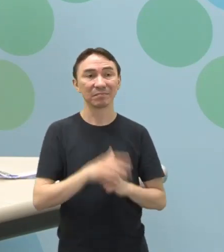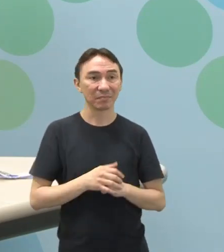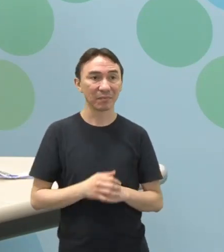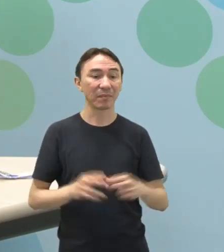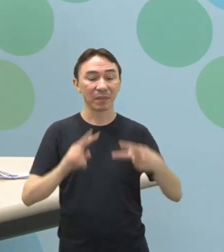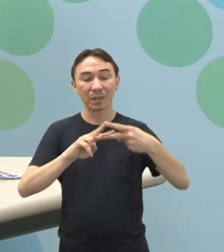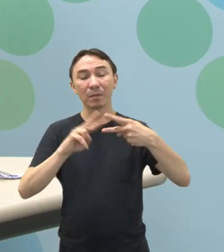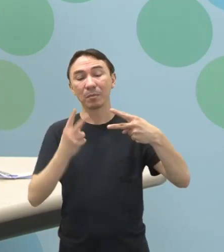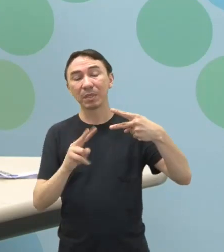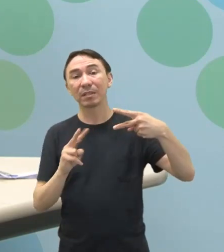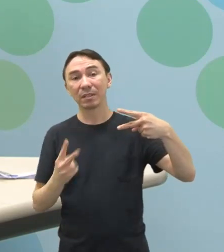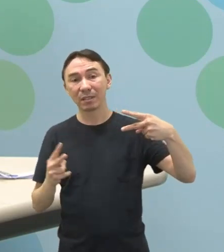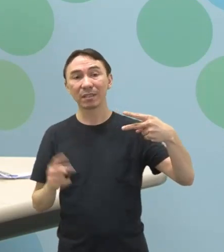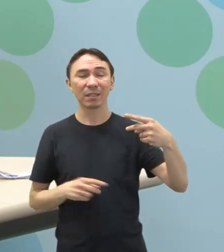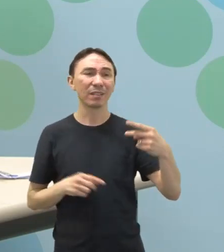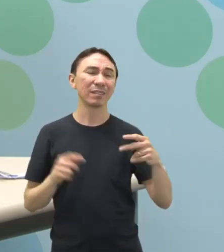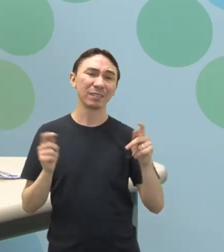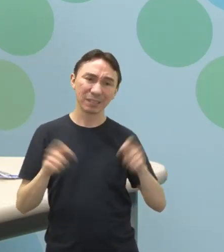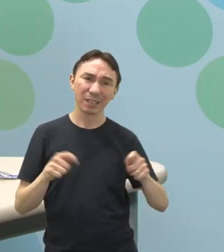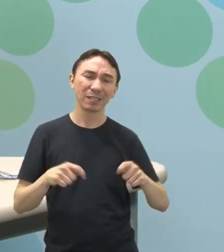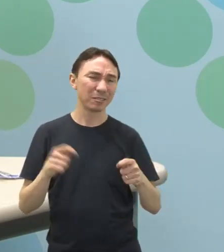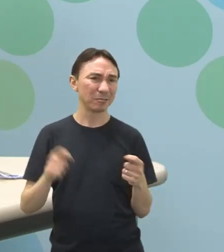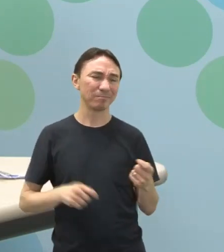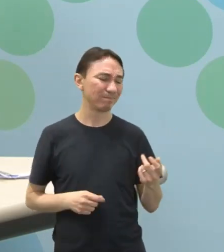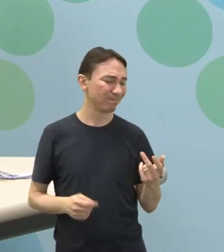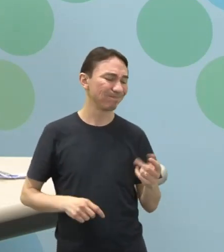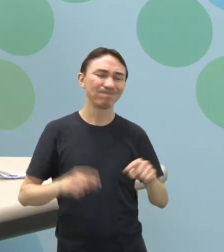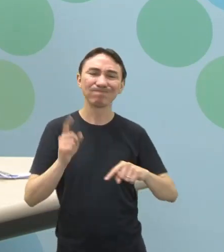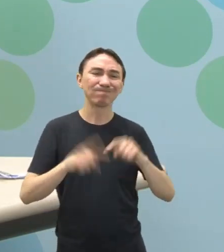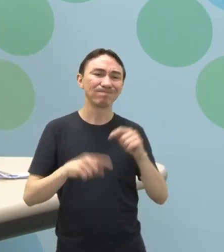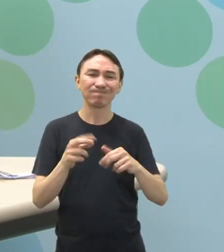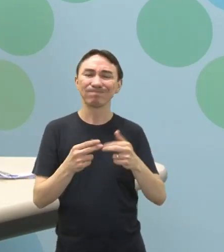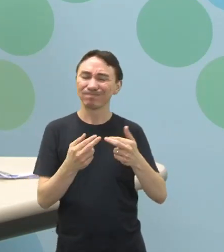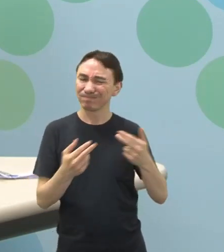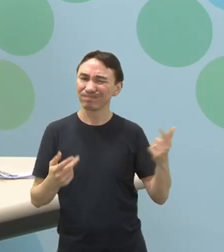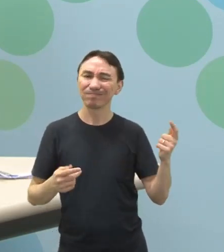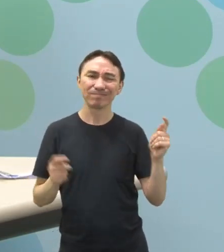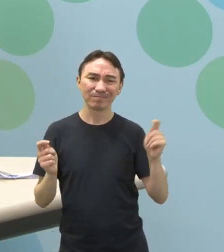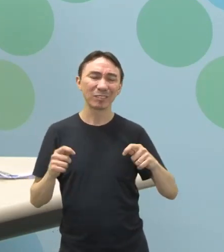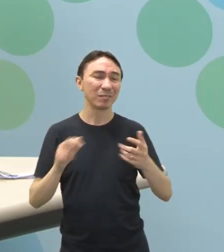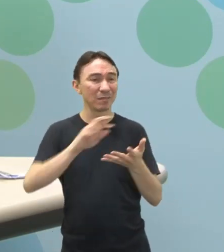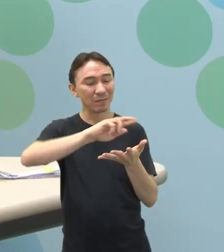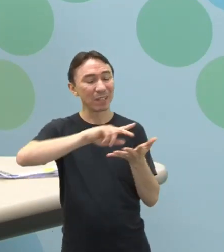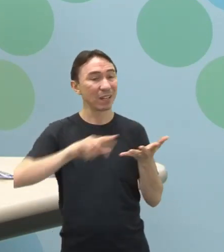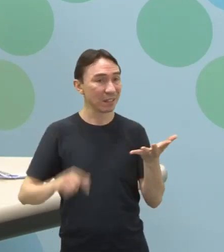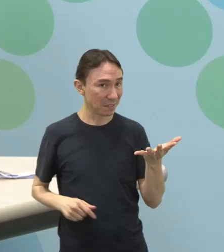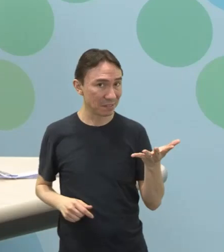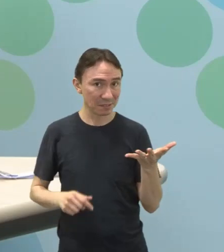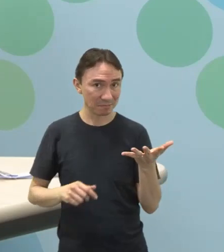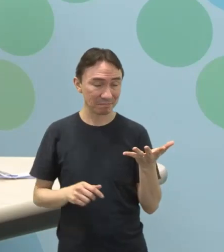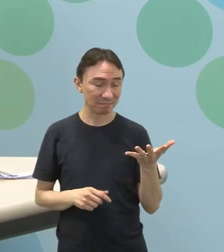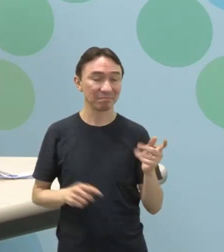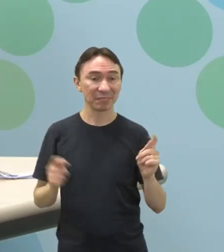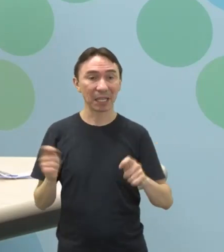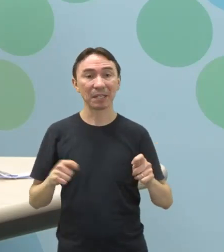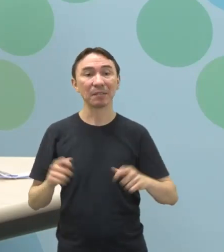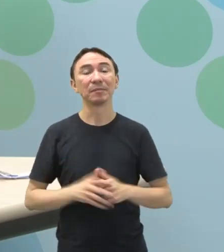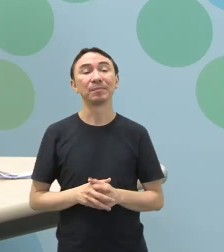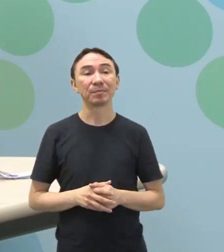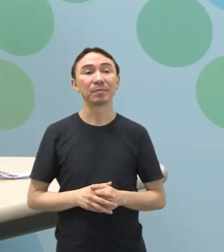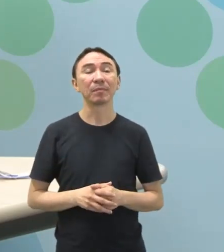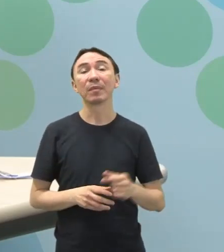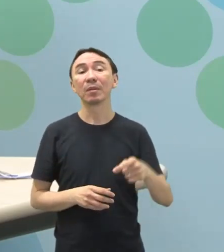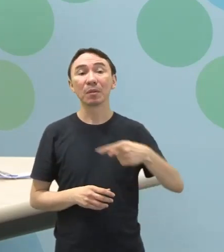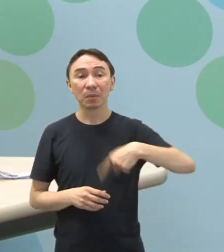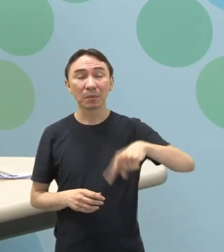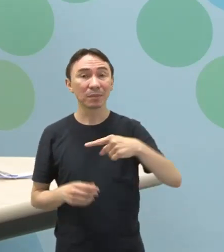proporcionam uma exploração com vários tipos de materiais Né desde uma folha de papel até a produção do sólido promover essa